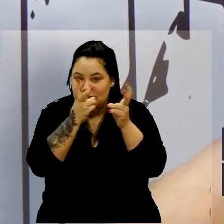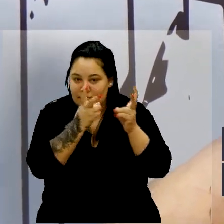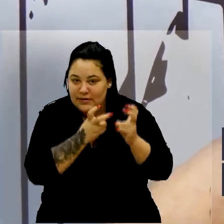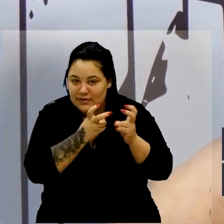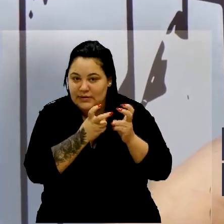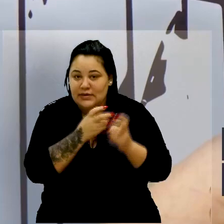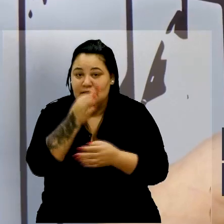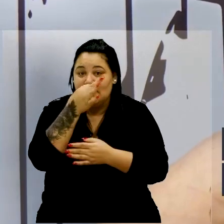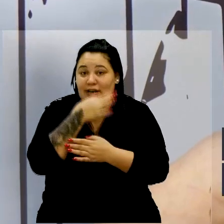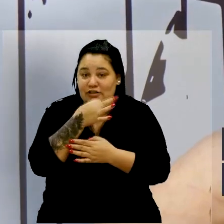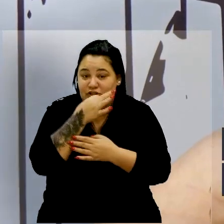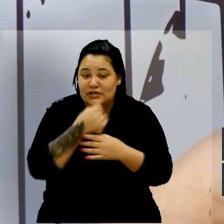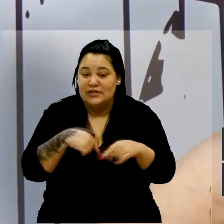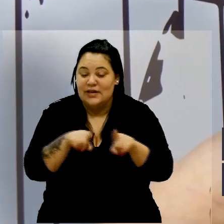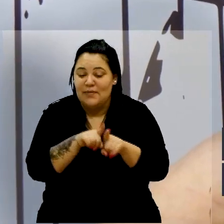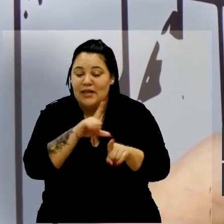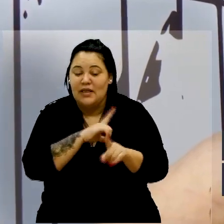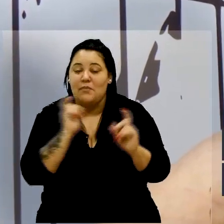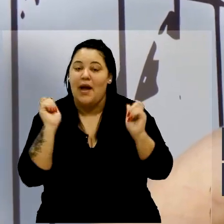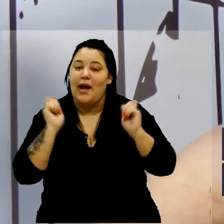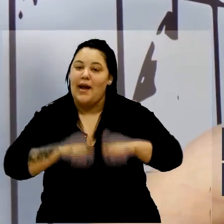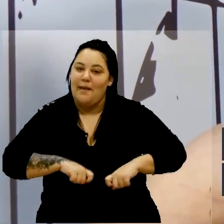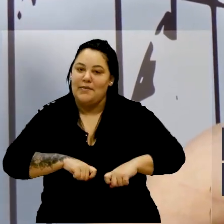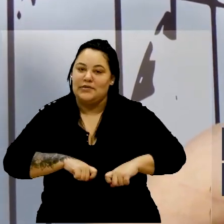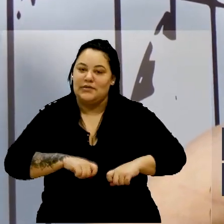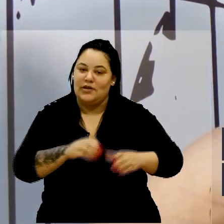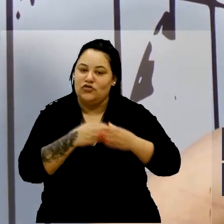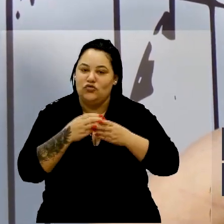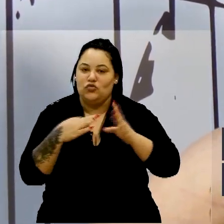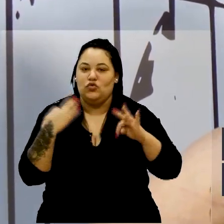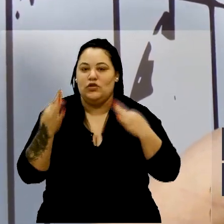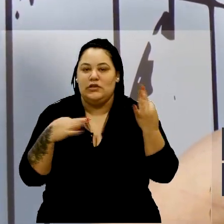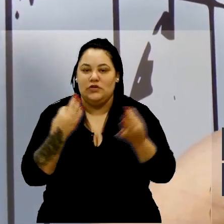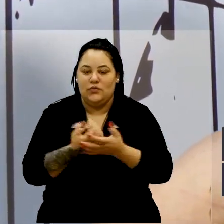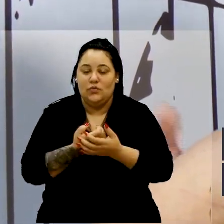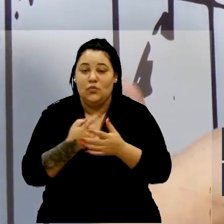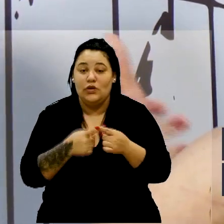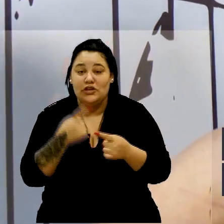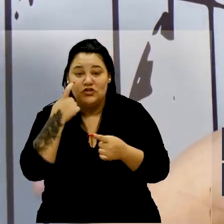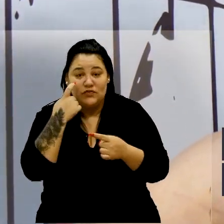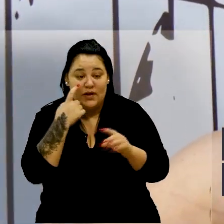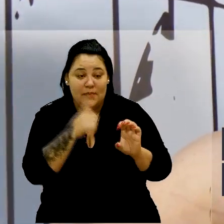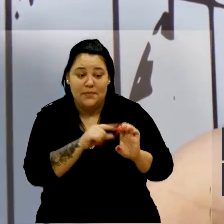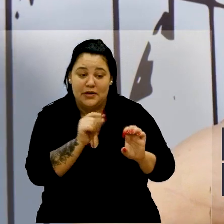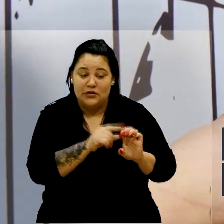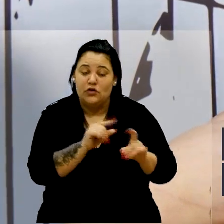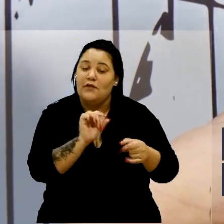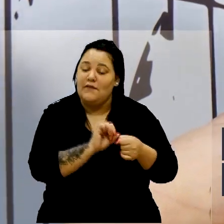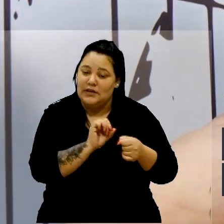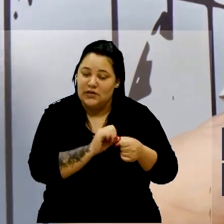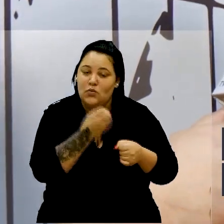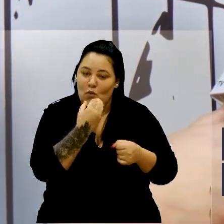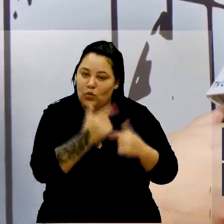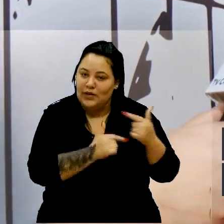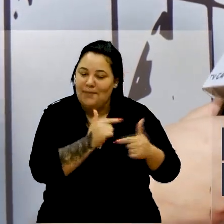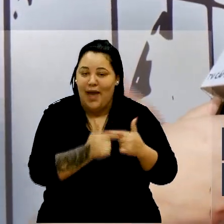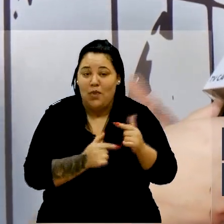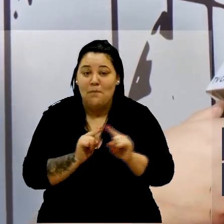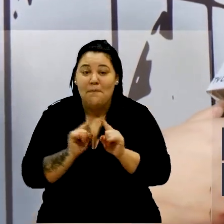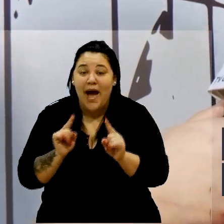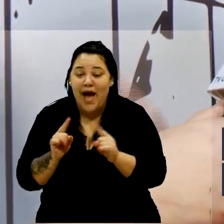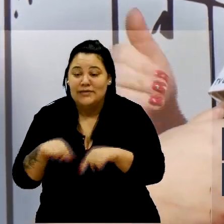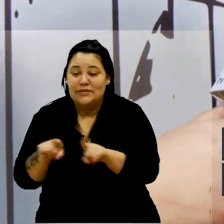Sul também tem potencial turístico. Porque a gente vê que os empreendedores estão fazendo a sua parte, mas também